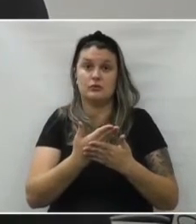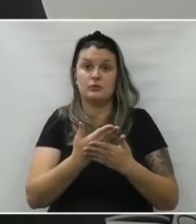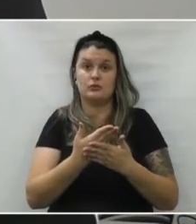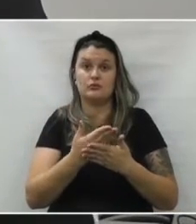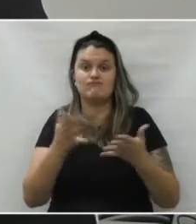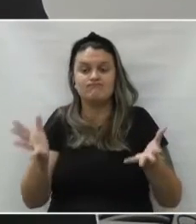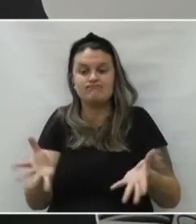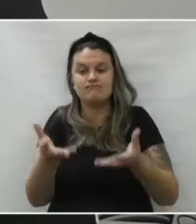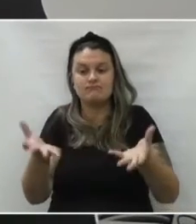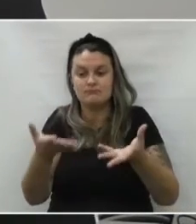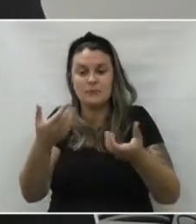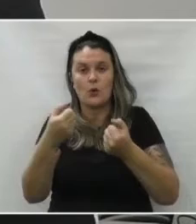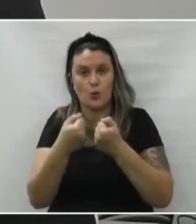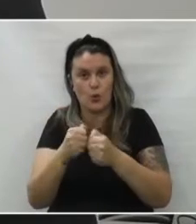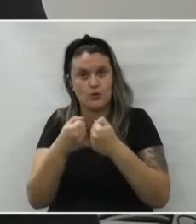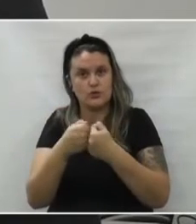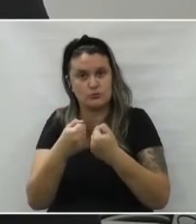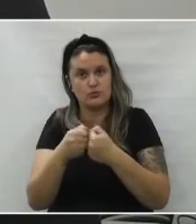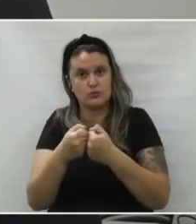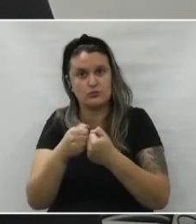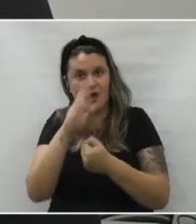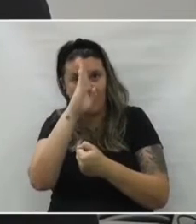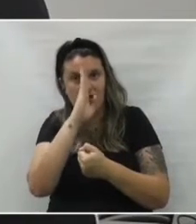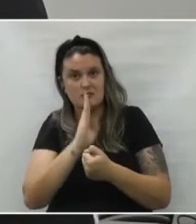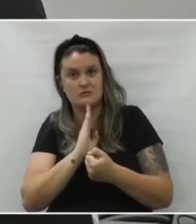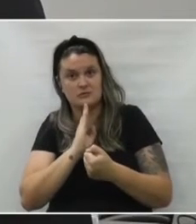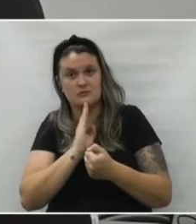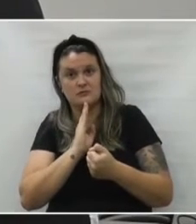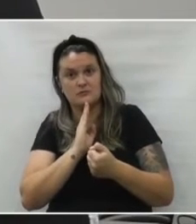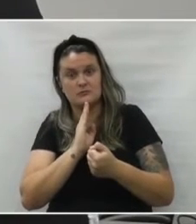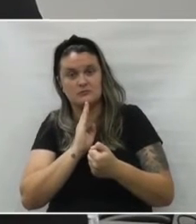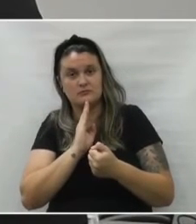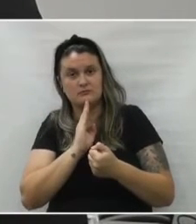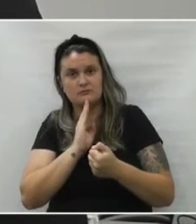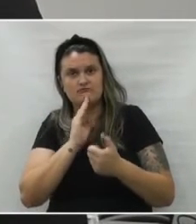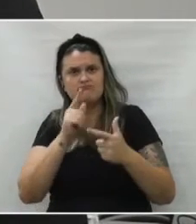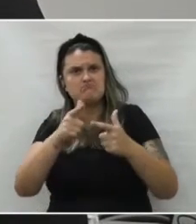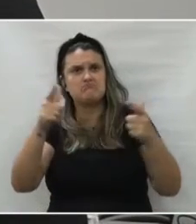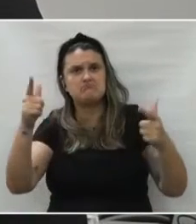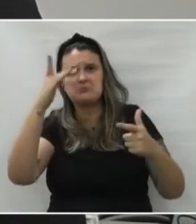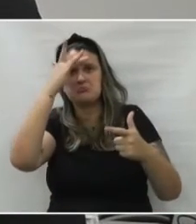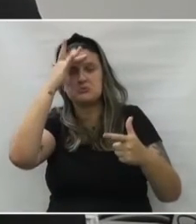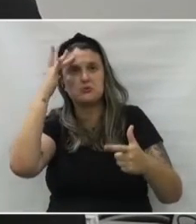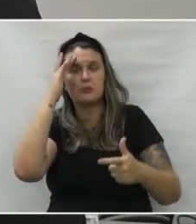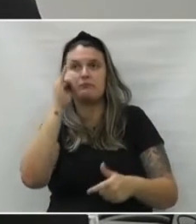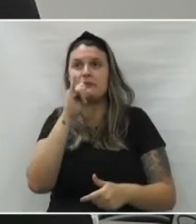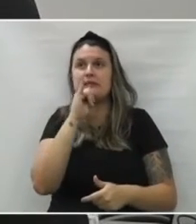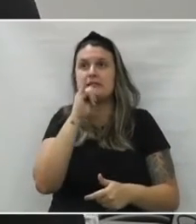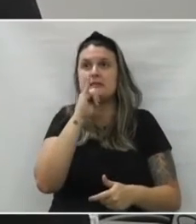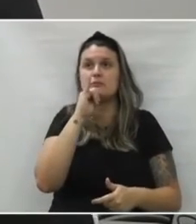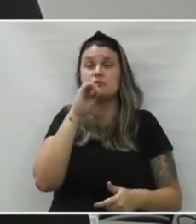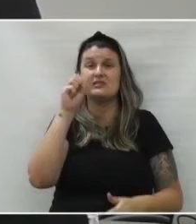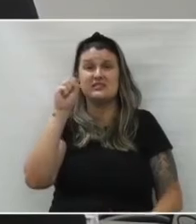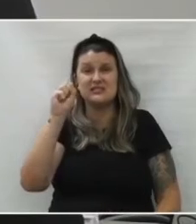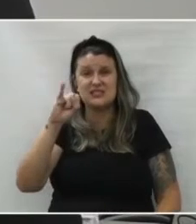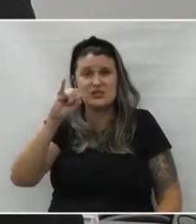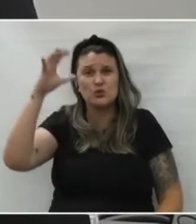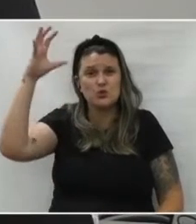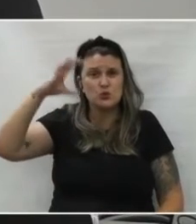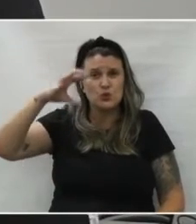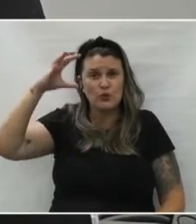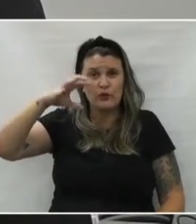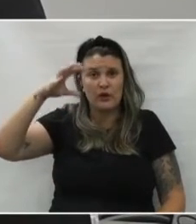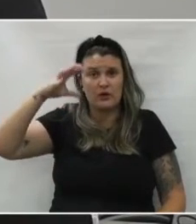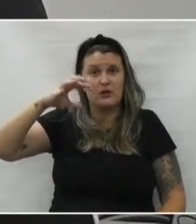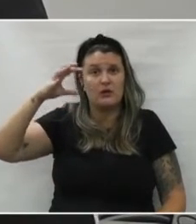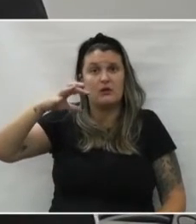o incentivo ao transporte coletivo gratuito, muitas pessoas que, por exemplo, num dia de chuva, né? Num